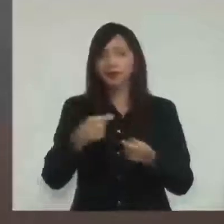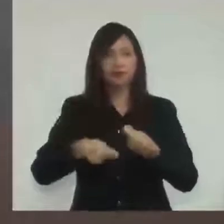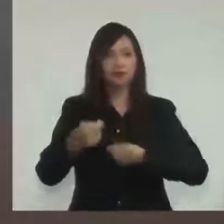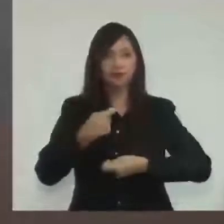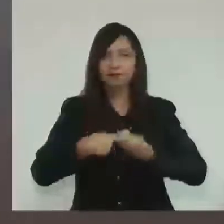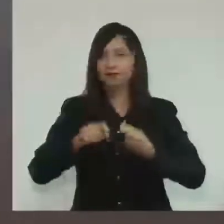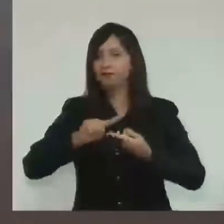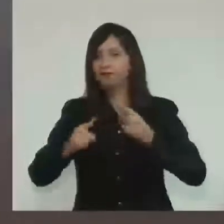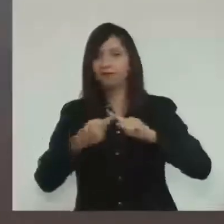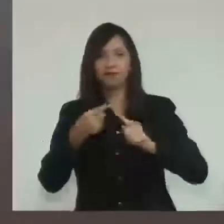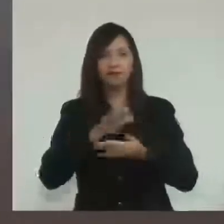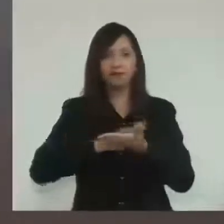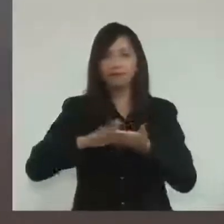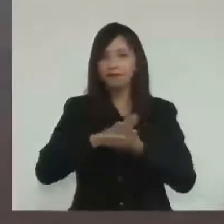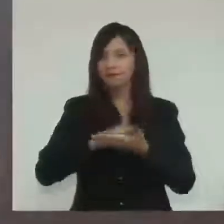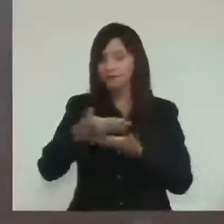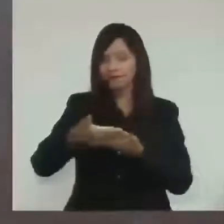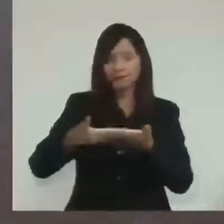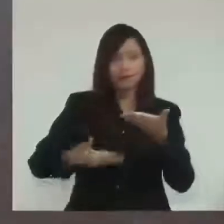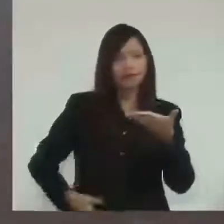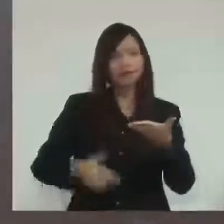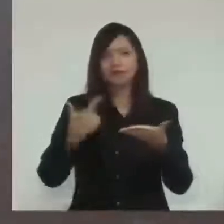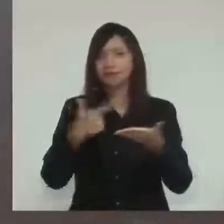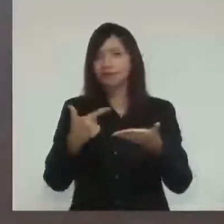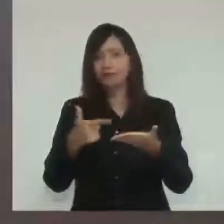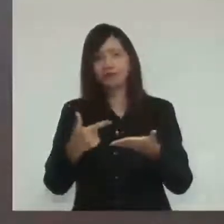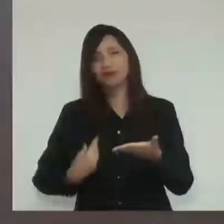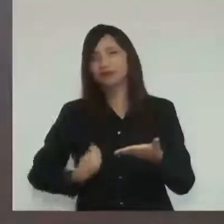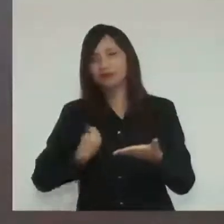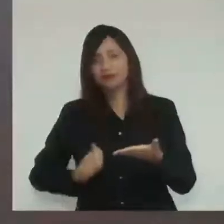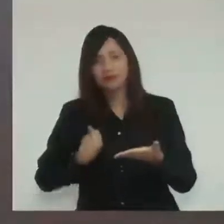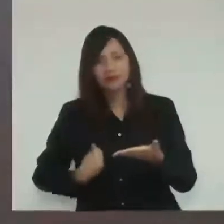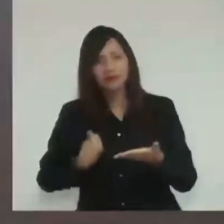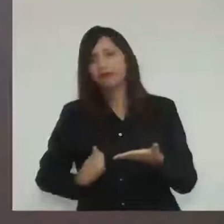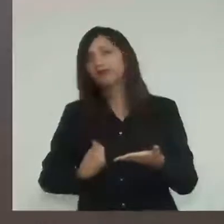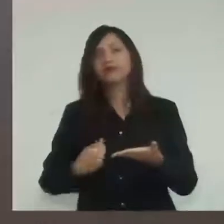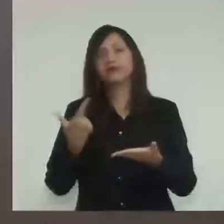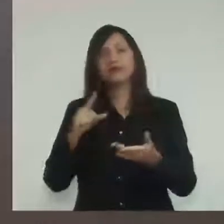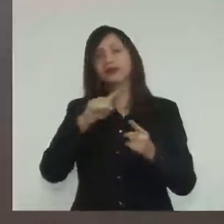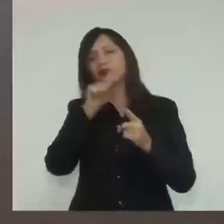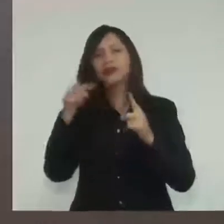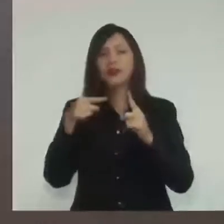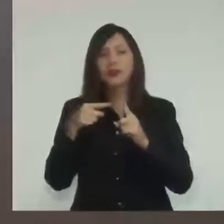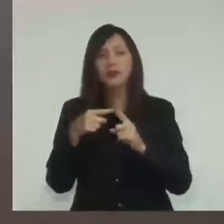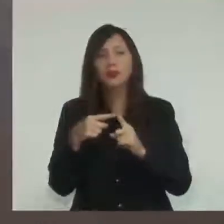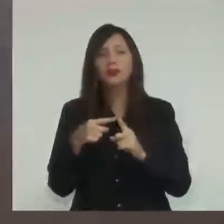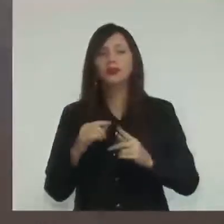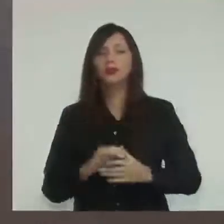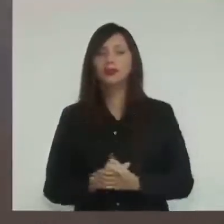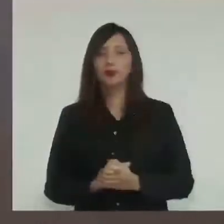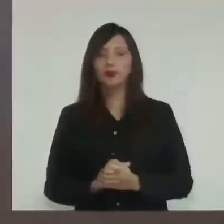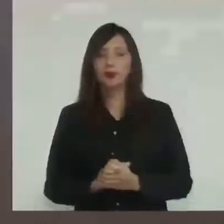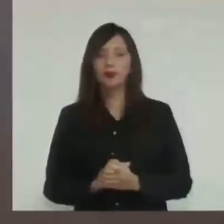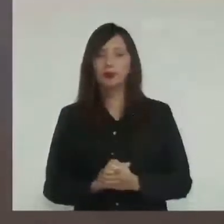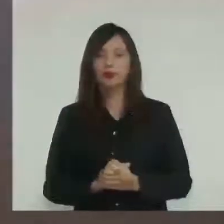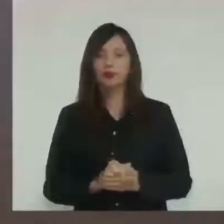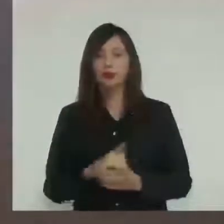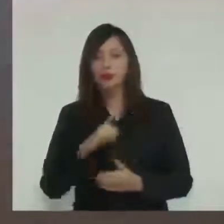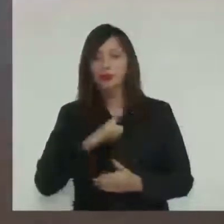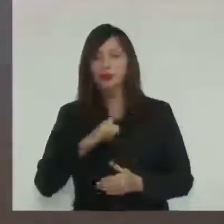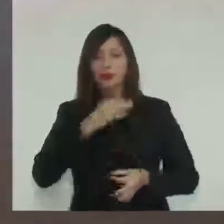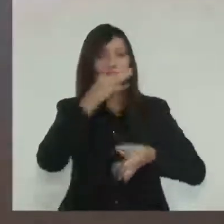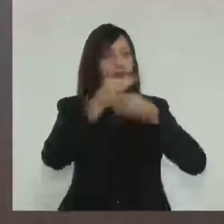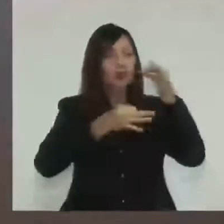negociação efetiva. Não tem cronograma, não tem efetividade, não tem objetividade, e tem, segundo os